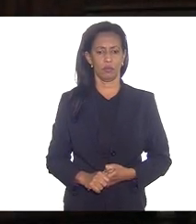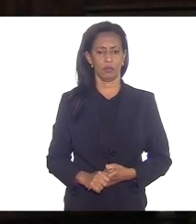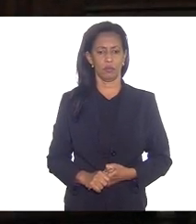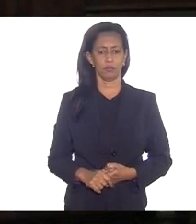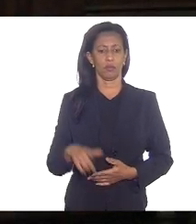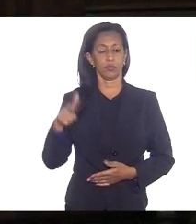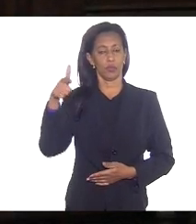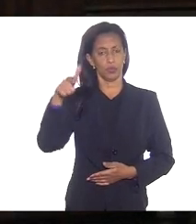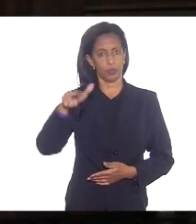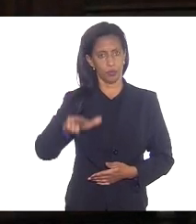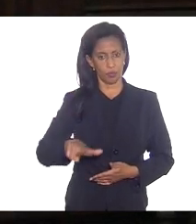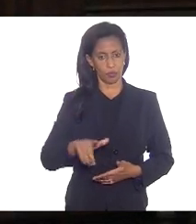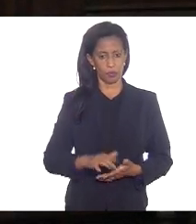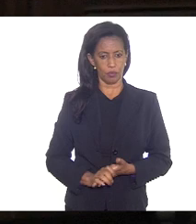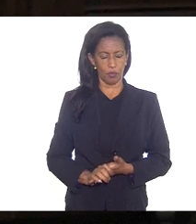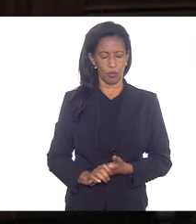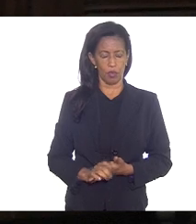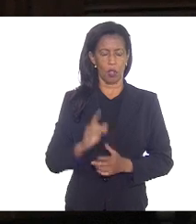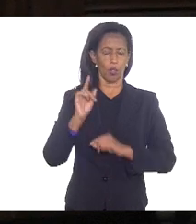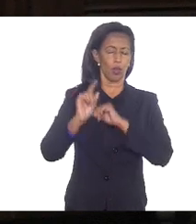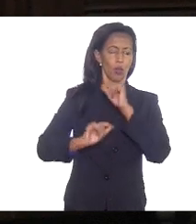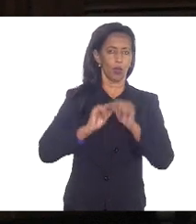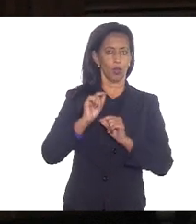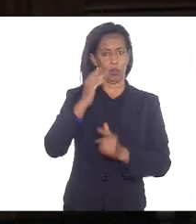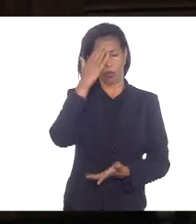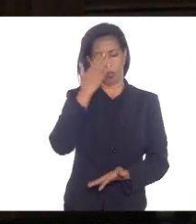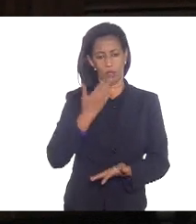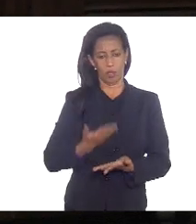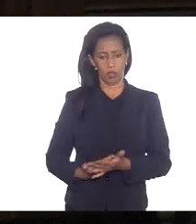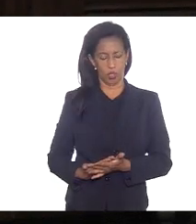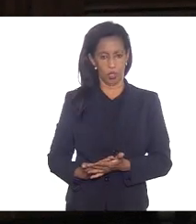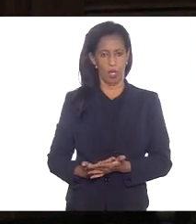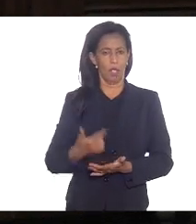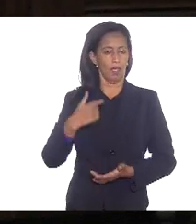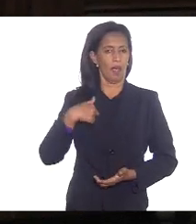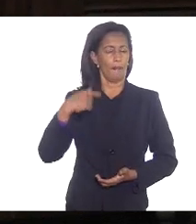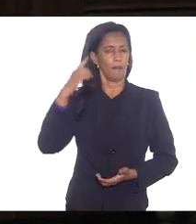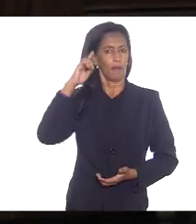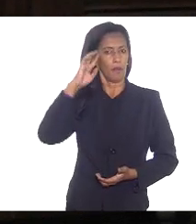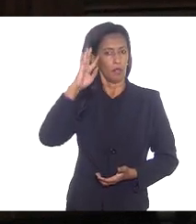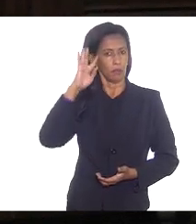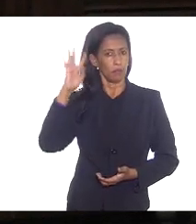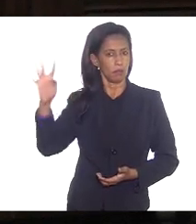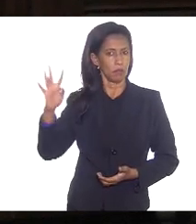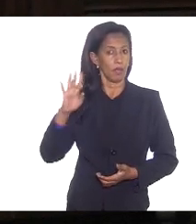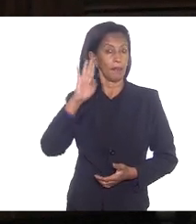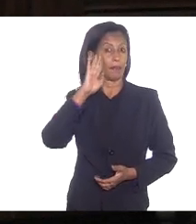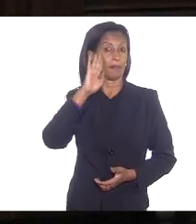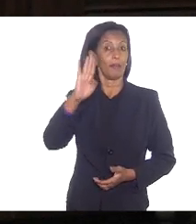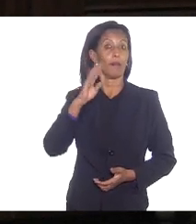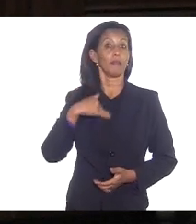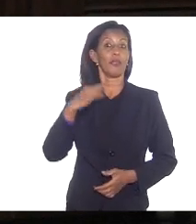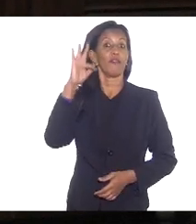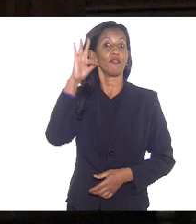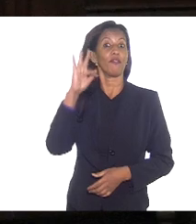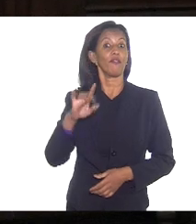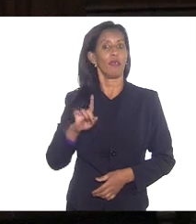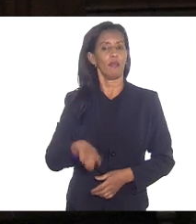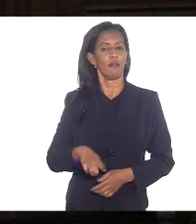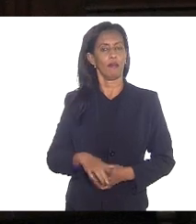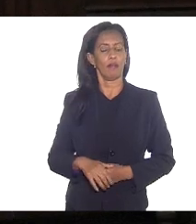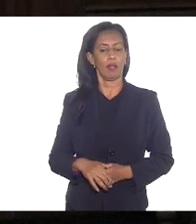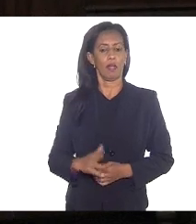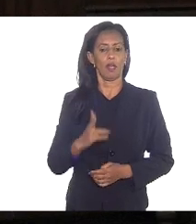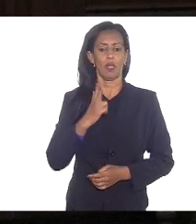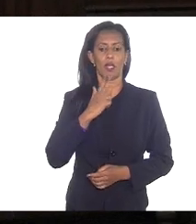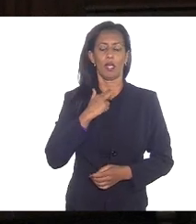Mais uma vez, aquilo que eu acredito, a minha ideologia e principalmente a minha fé